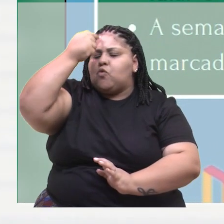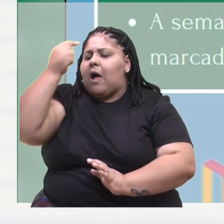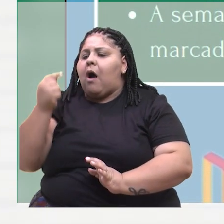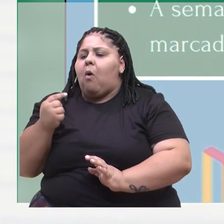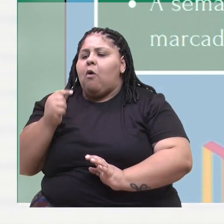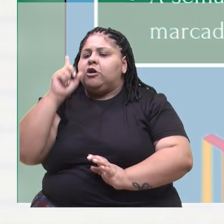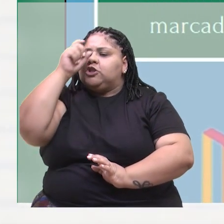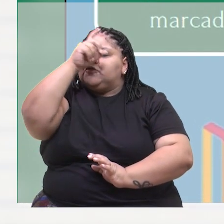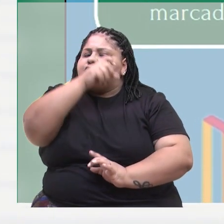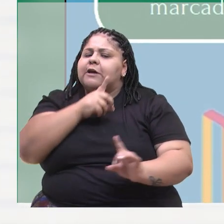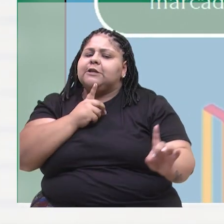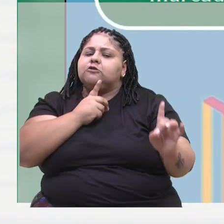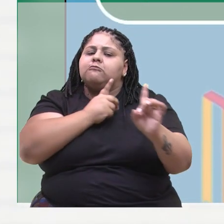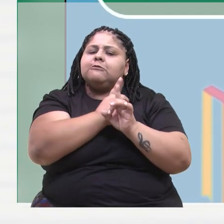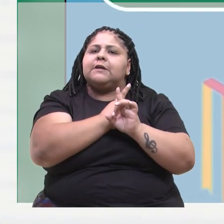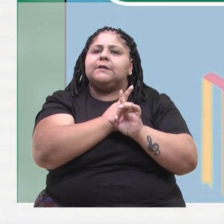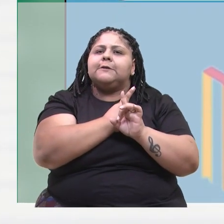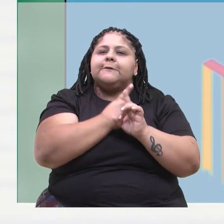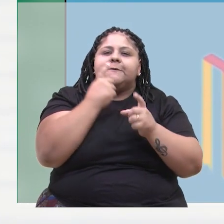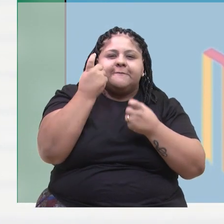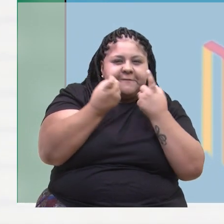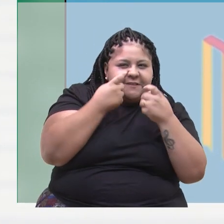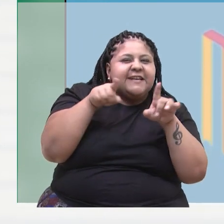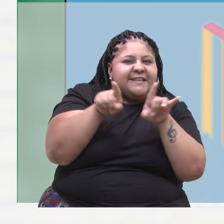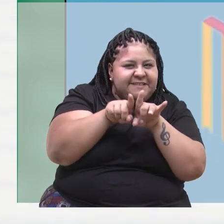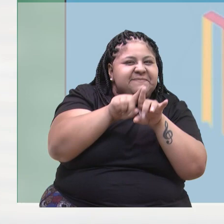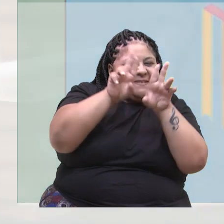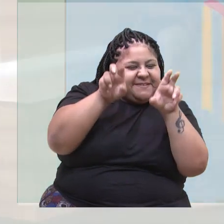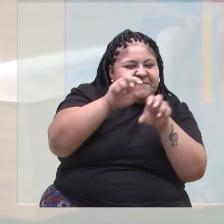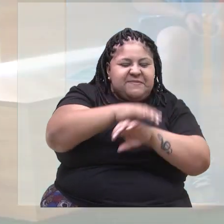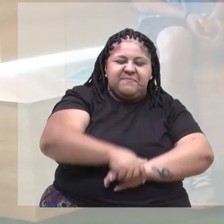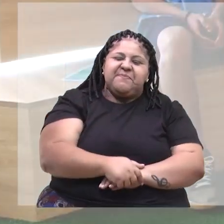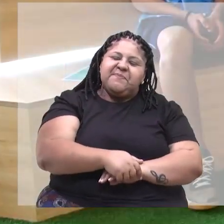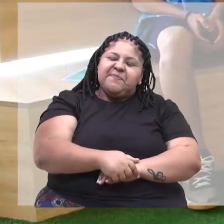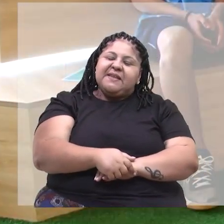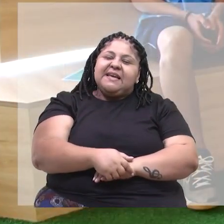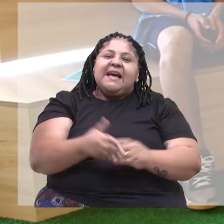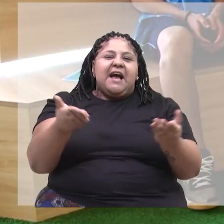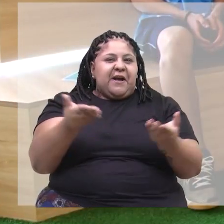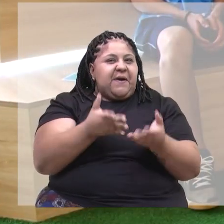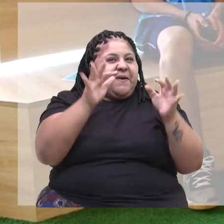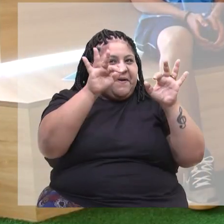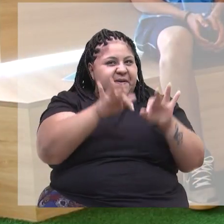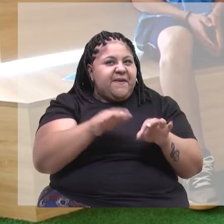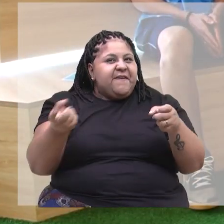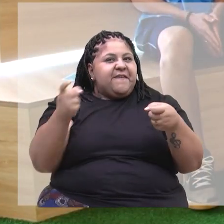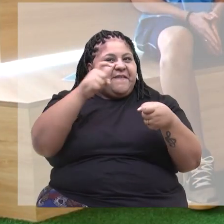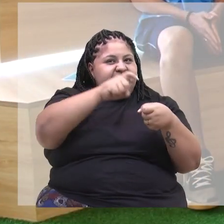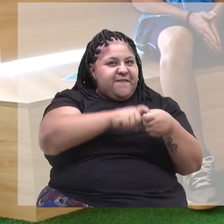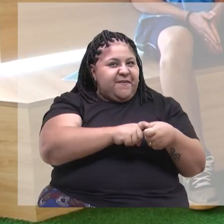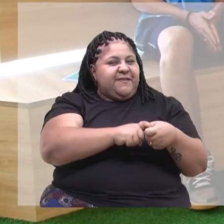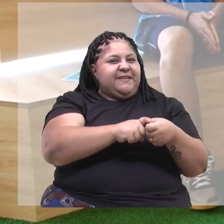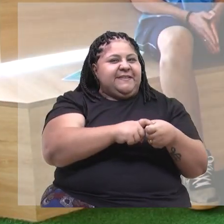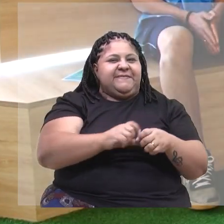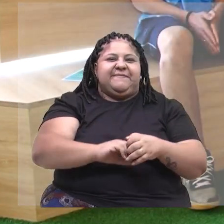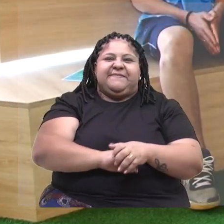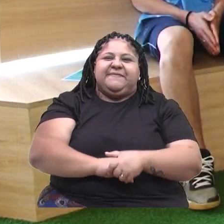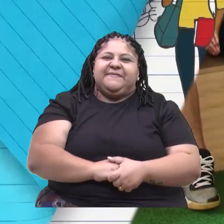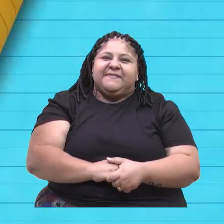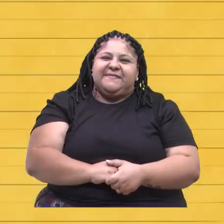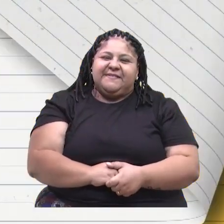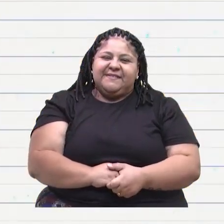são as dificuldades encontradas e curiosidades em relação a essa temática também. Bom, a gente fica por aqui e volta contigo aí do